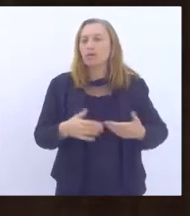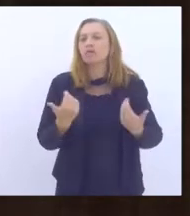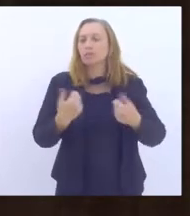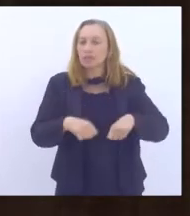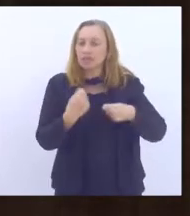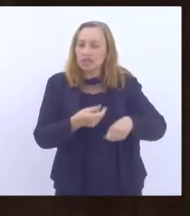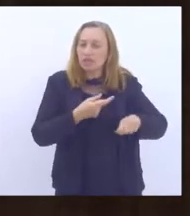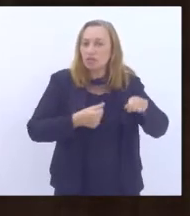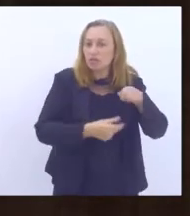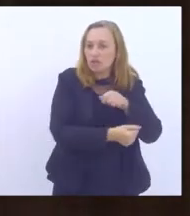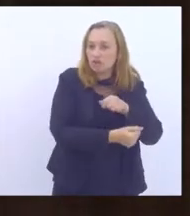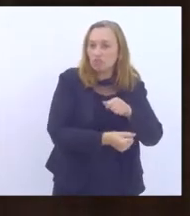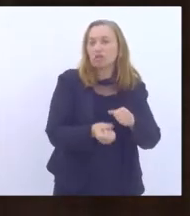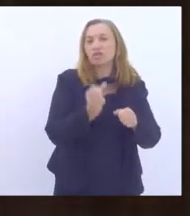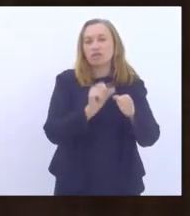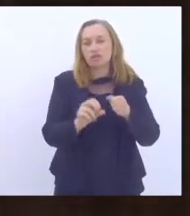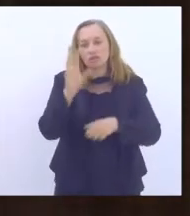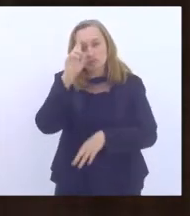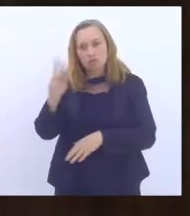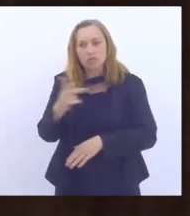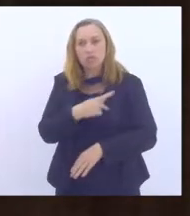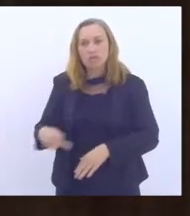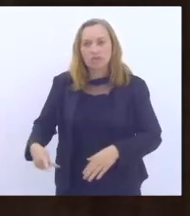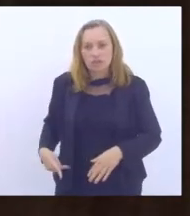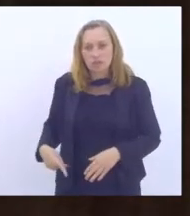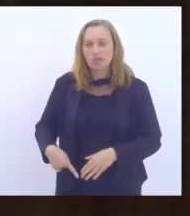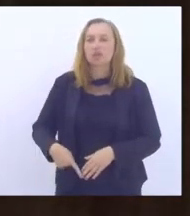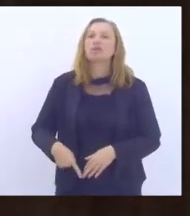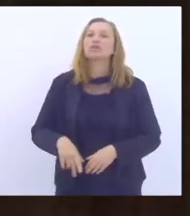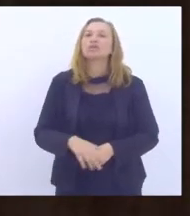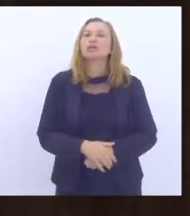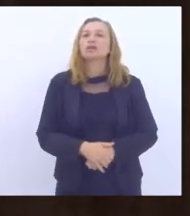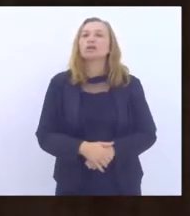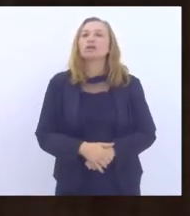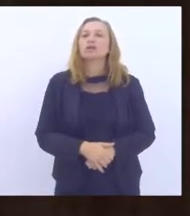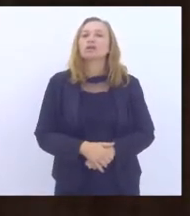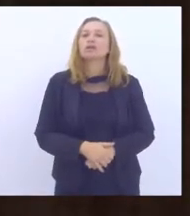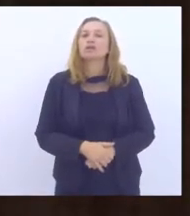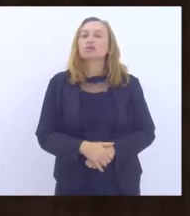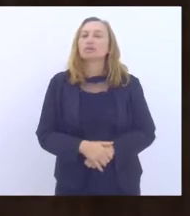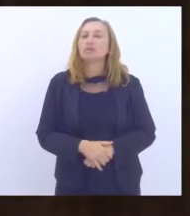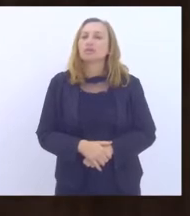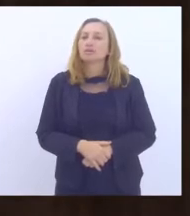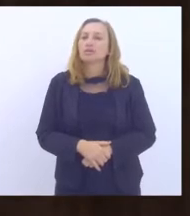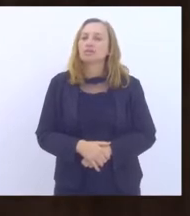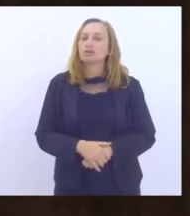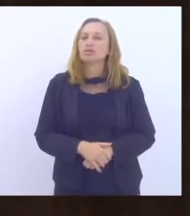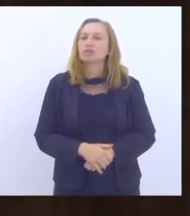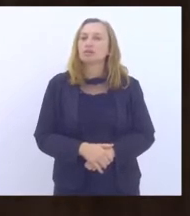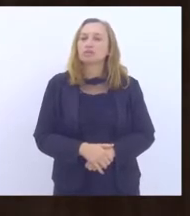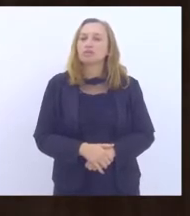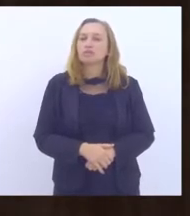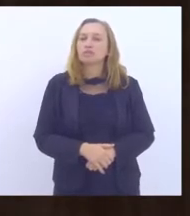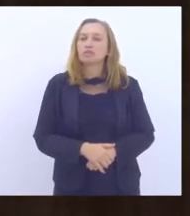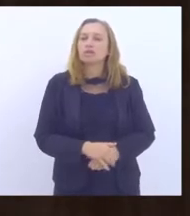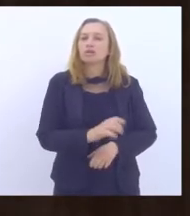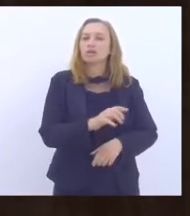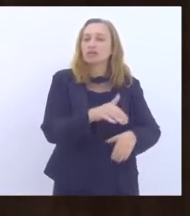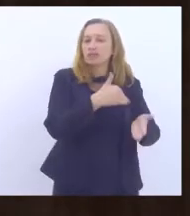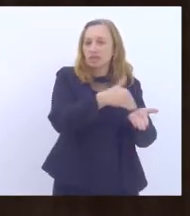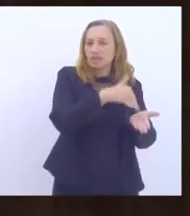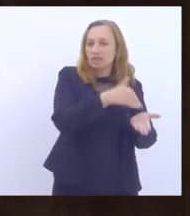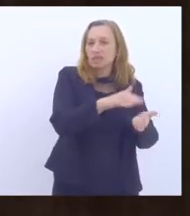investimento que fez vossa excelência' como o nosso Presidente Para ser aplicado não só na